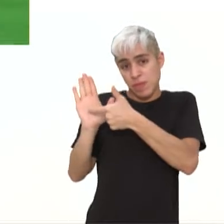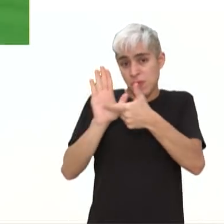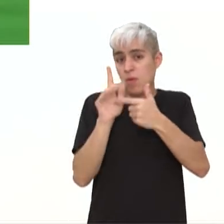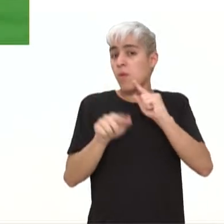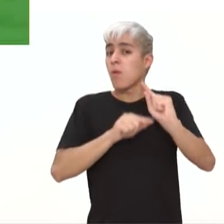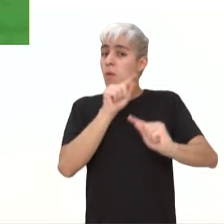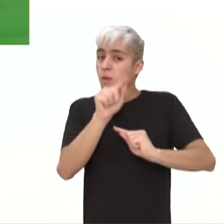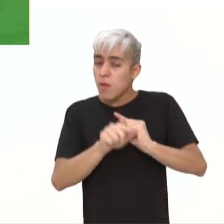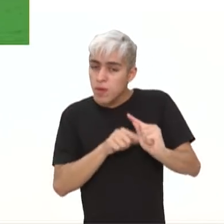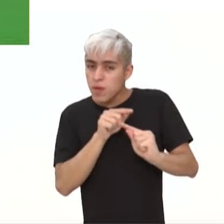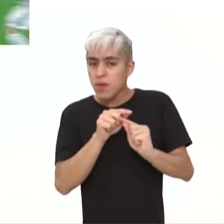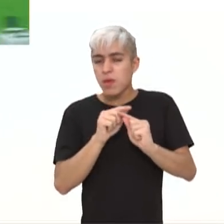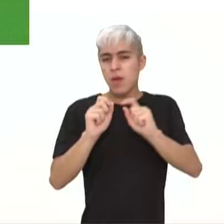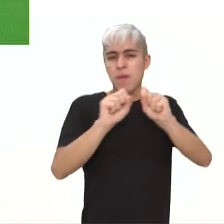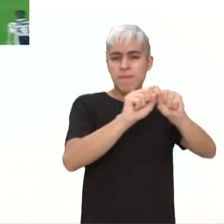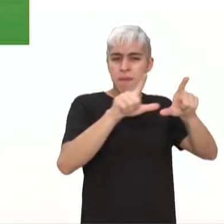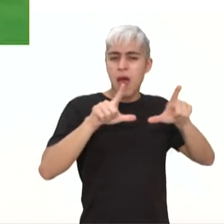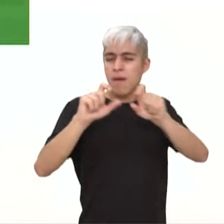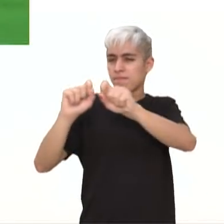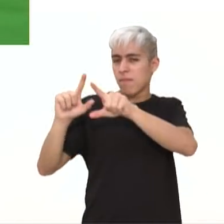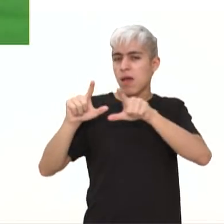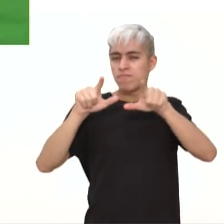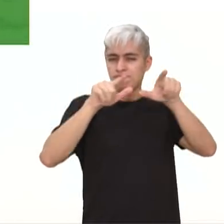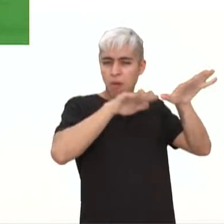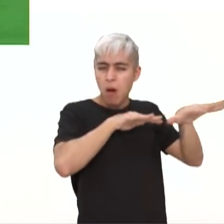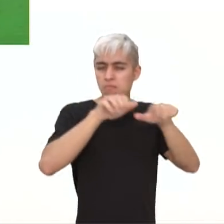aqui duas GIFs onde mostram